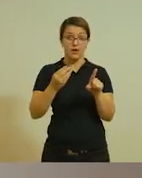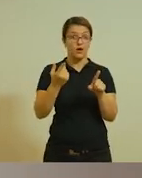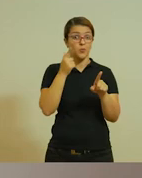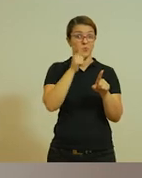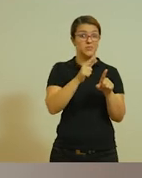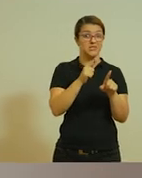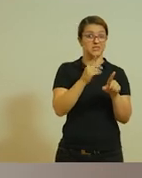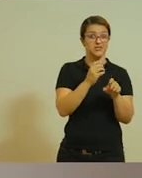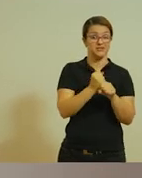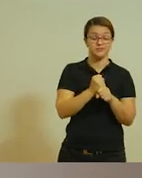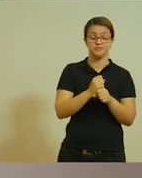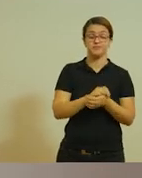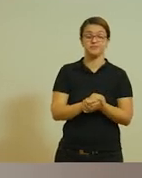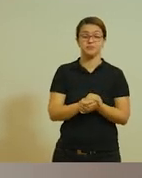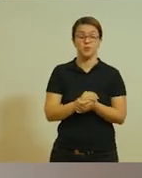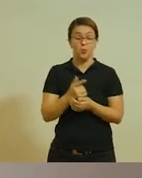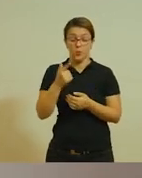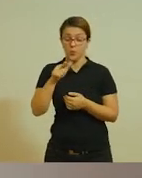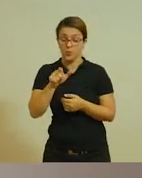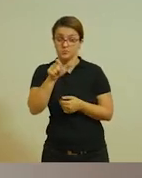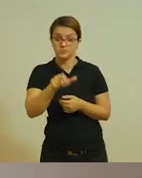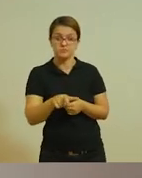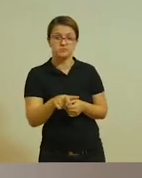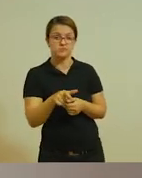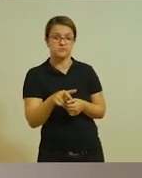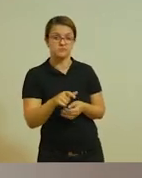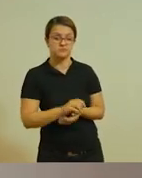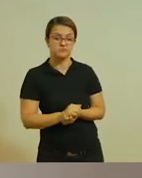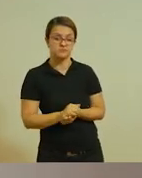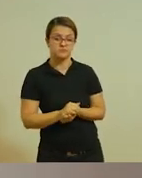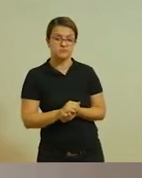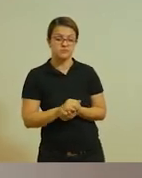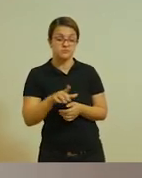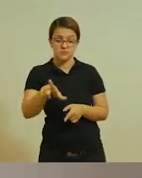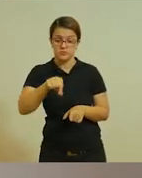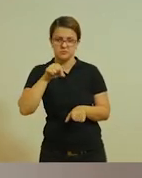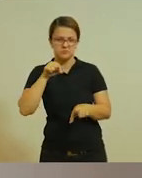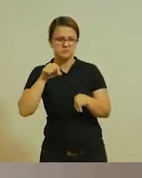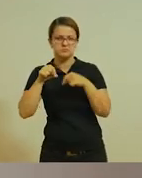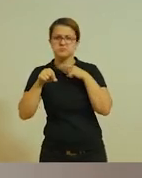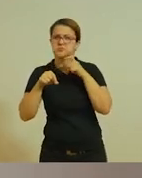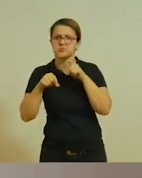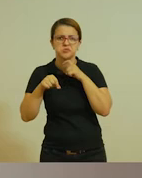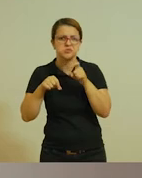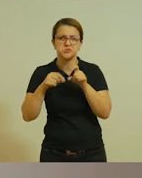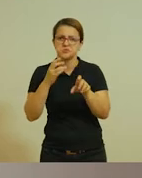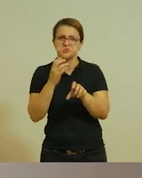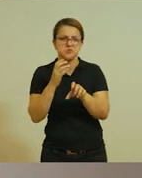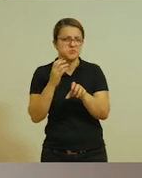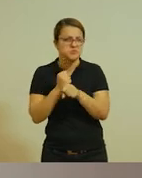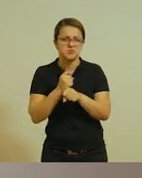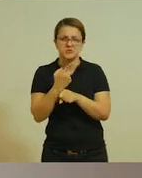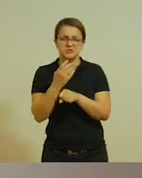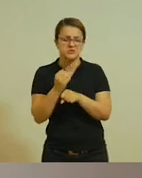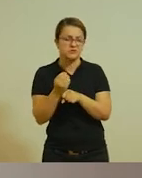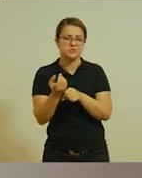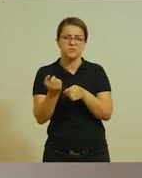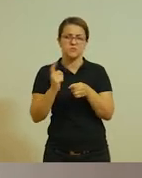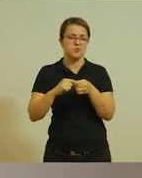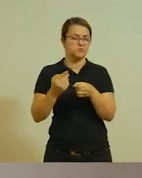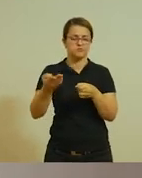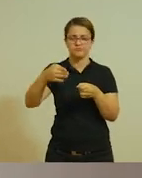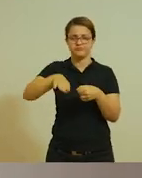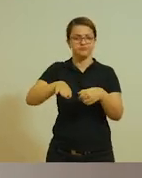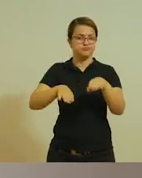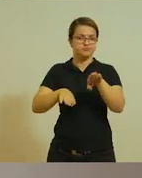O próximo vai fazer a mesma coisa. Ele vai tirar 2 cartas. Se não conseguir somar 10... ele